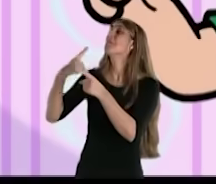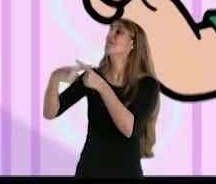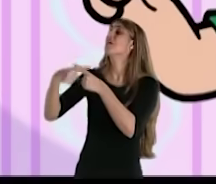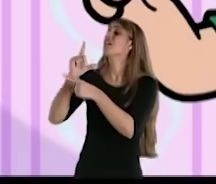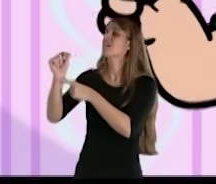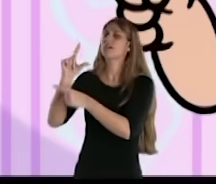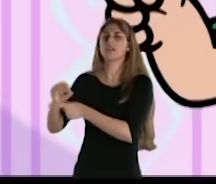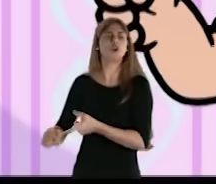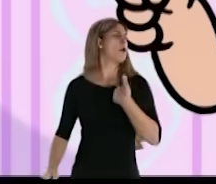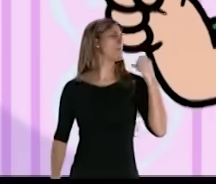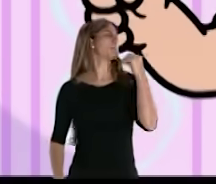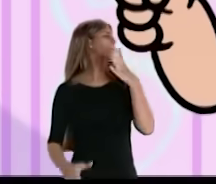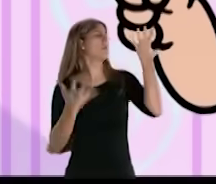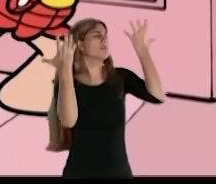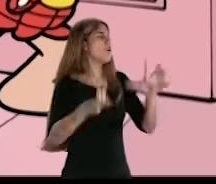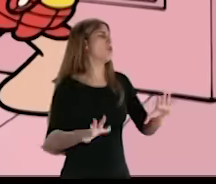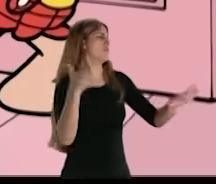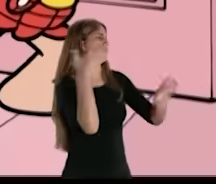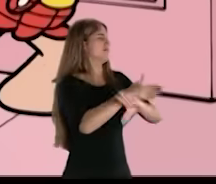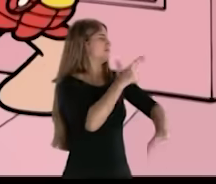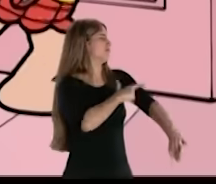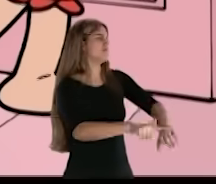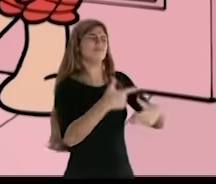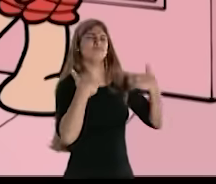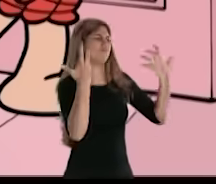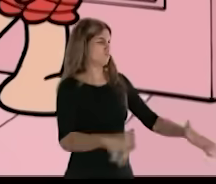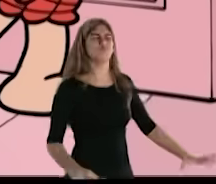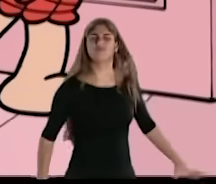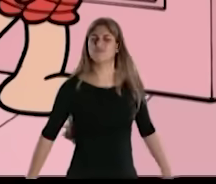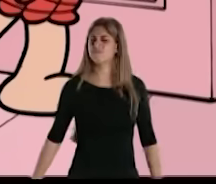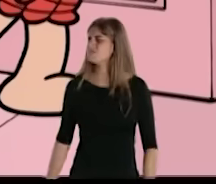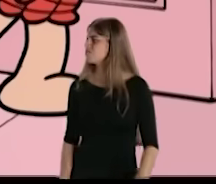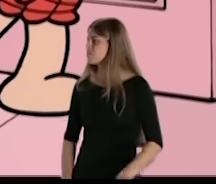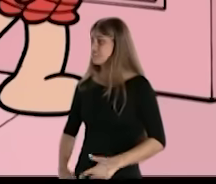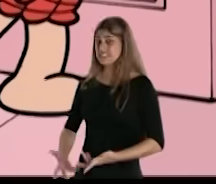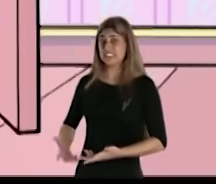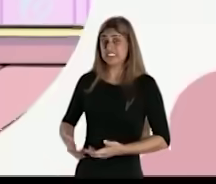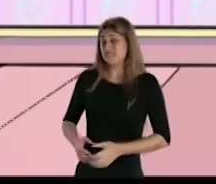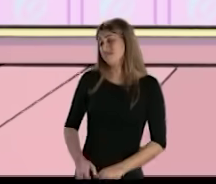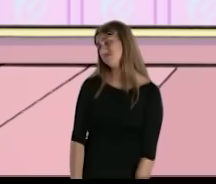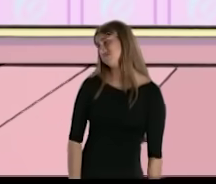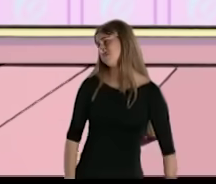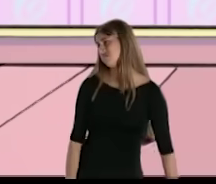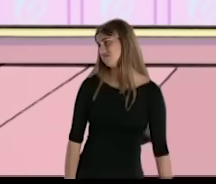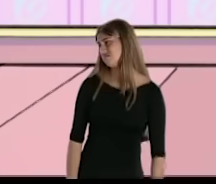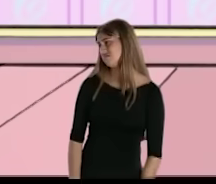Ei, esperem aí. Onde vocês vão? Fora, e não há ninguém que me faça mudar de ideia.